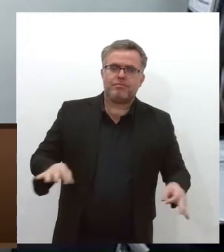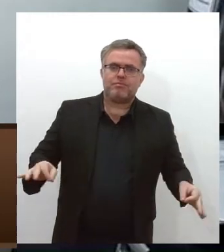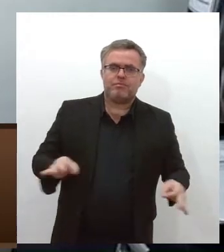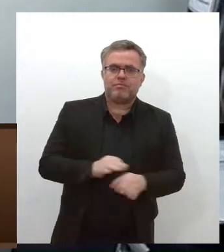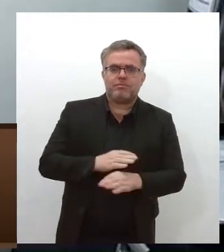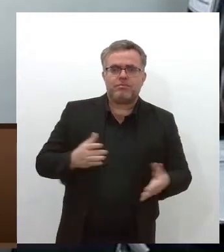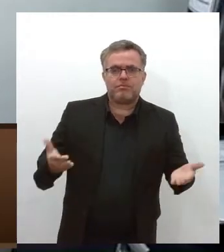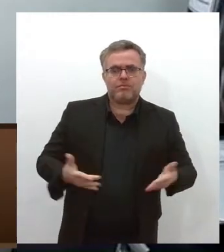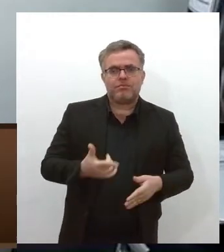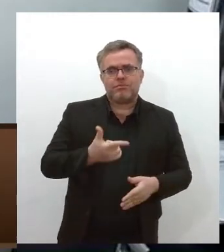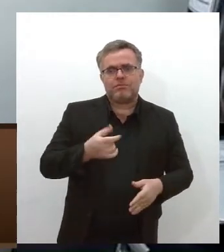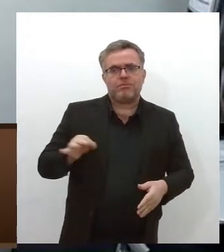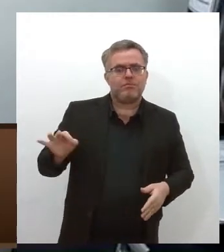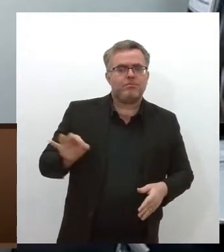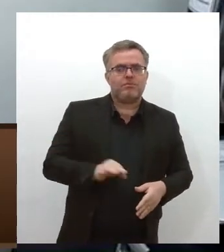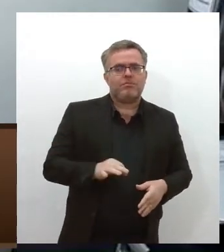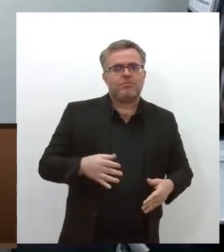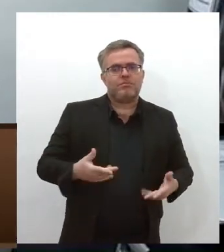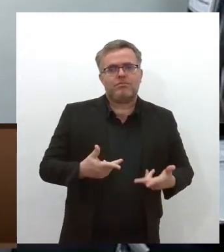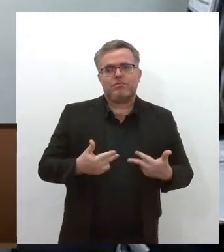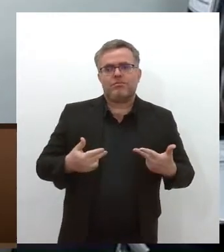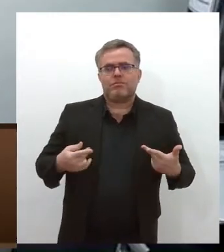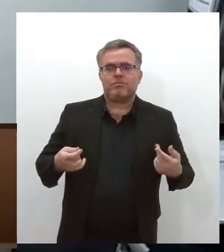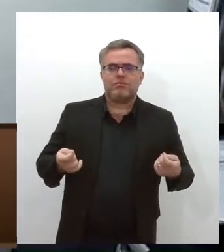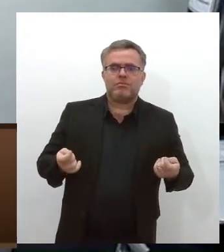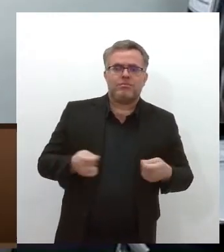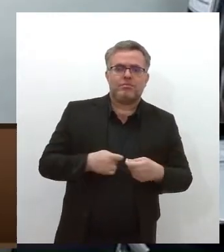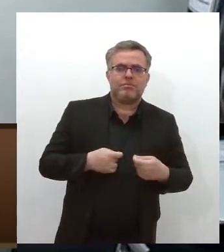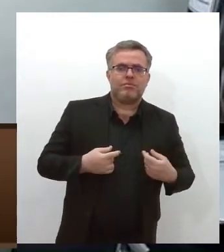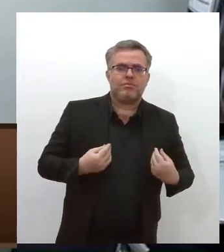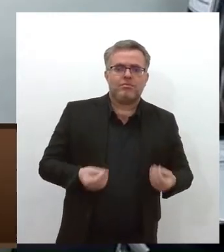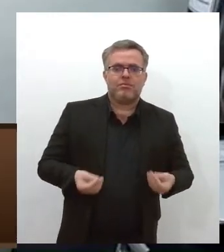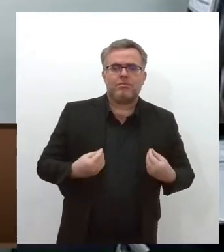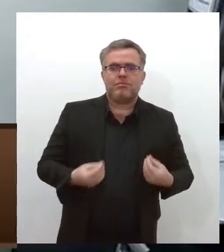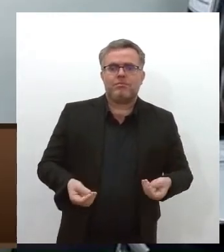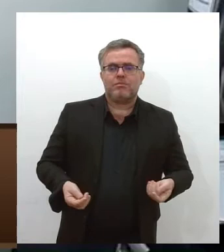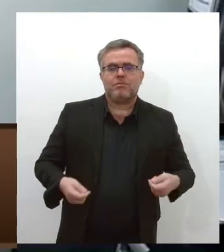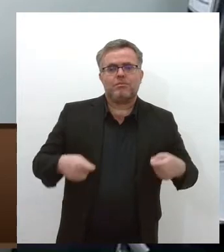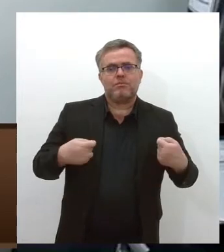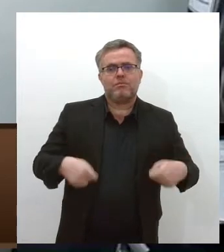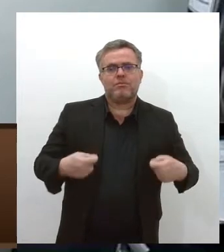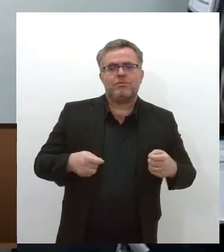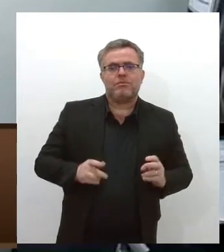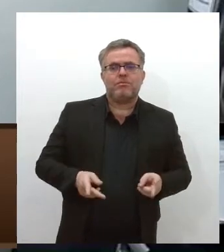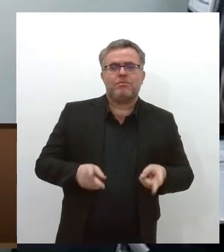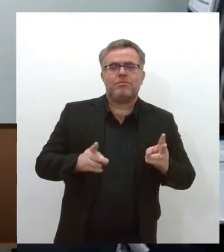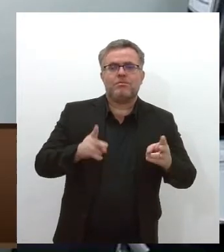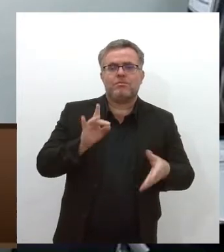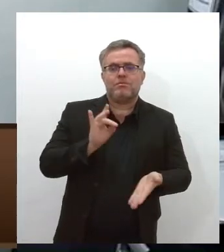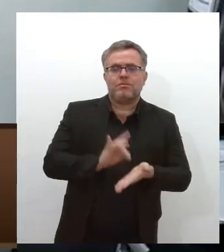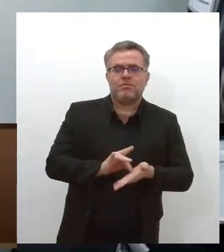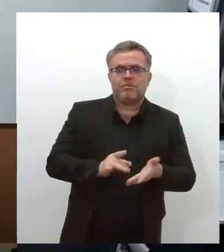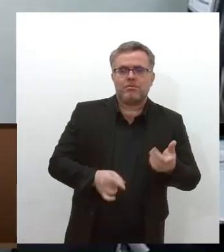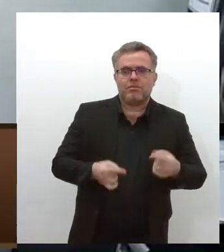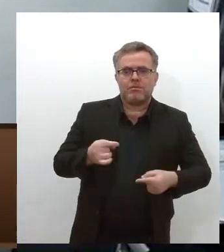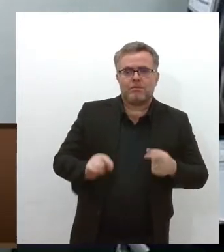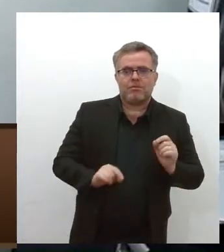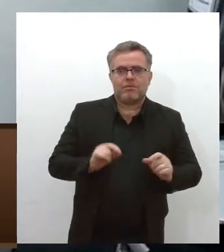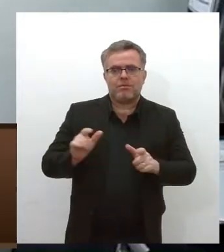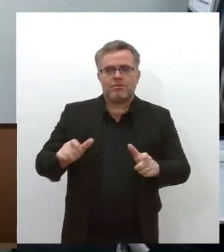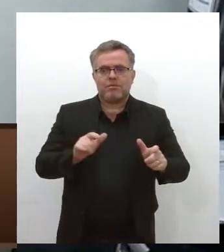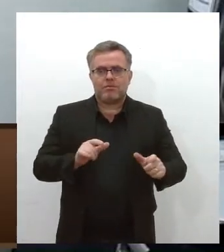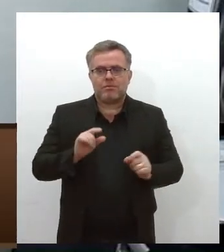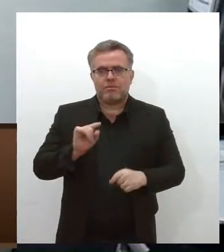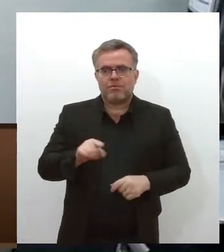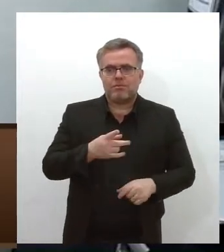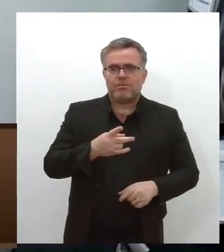20% das intenções de voto. Isso quer dizer o seguinte: a depender da realidade política deste local, esses 20% podem